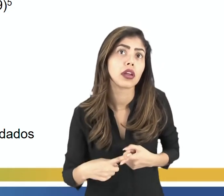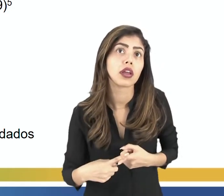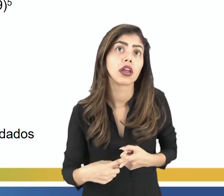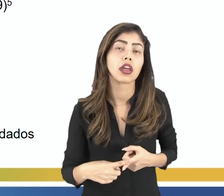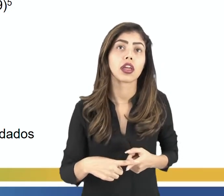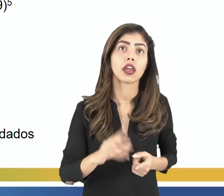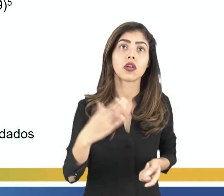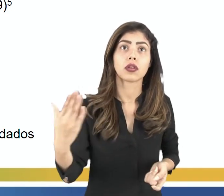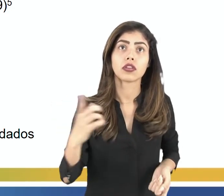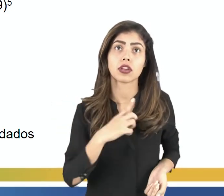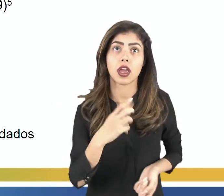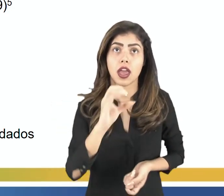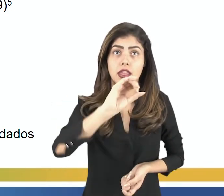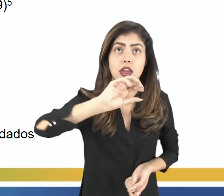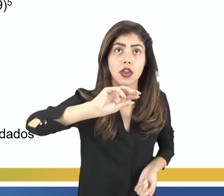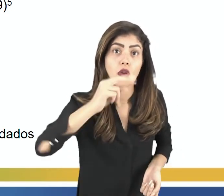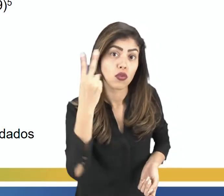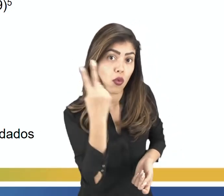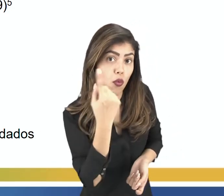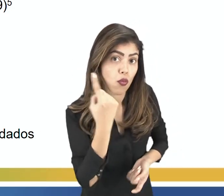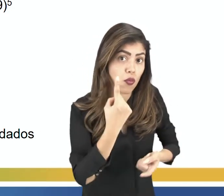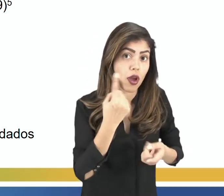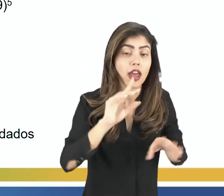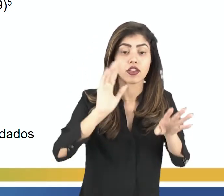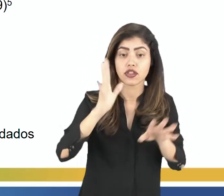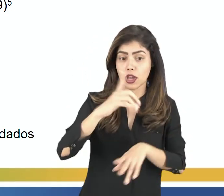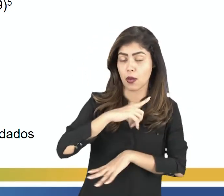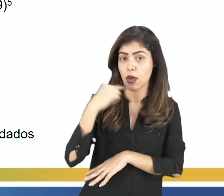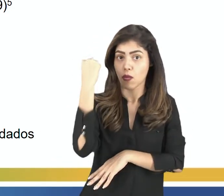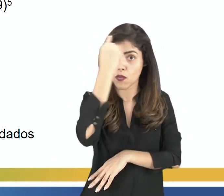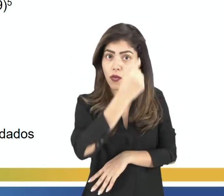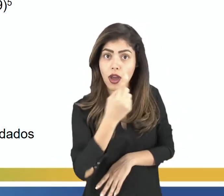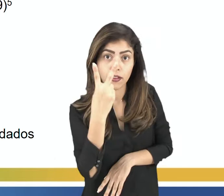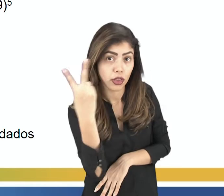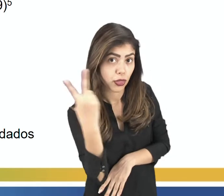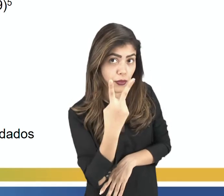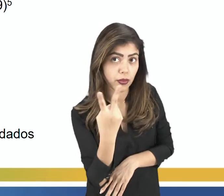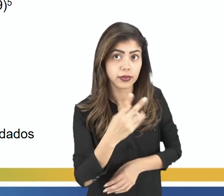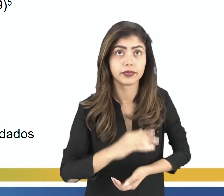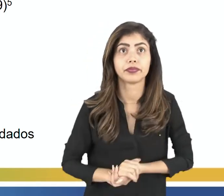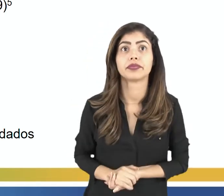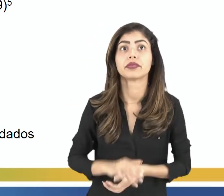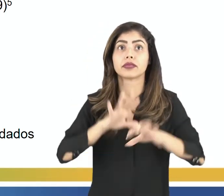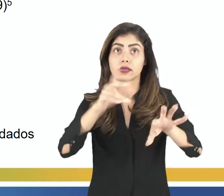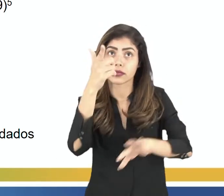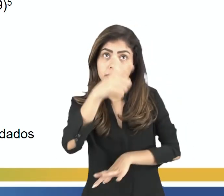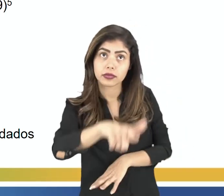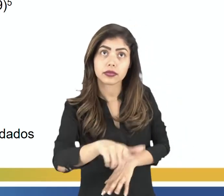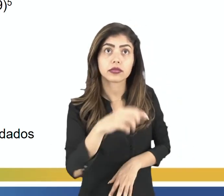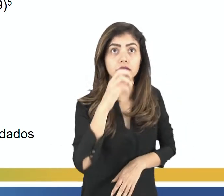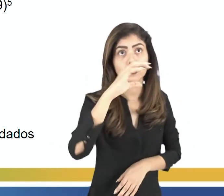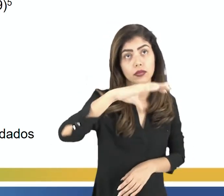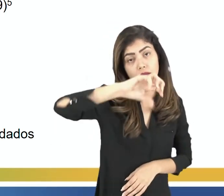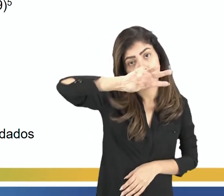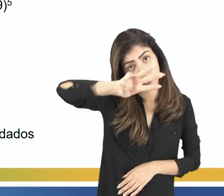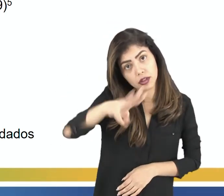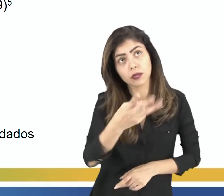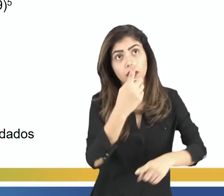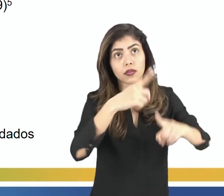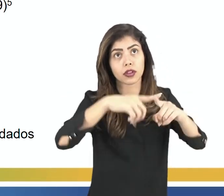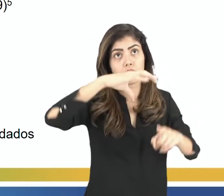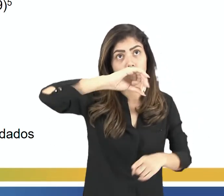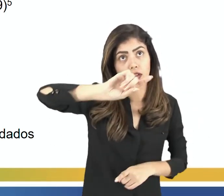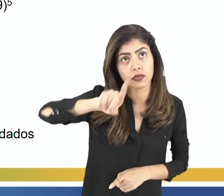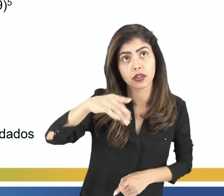Porque quando eu tinha meia hora, era apenas uma vez. Já para 1 hora, eu vou ter 2 vezes. Aí eu vou repetir lá, 3.000 vezes,